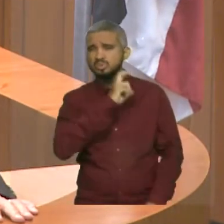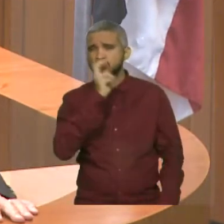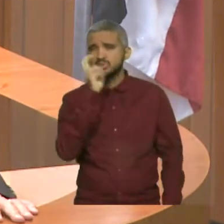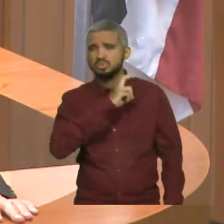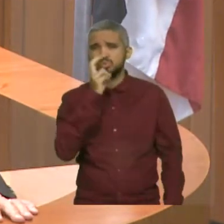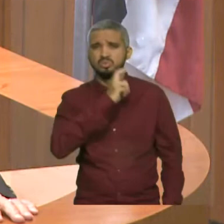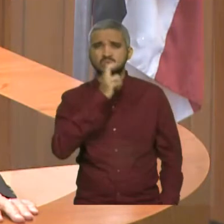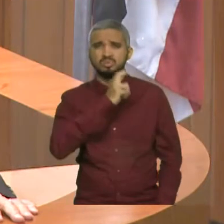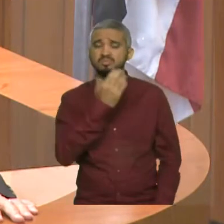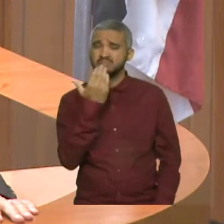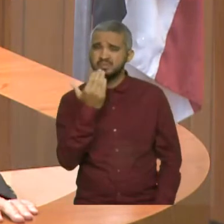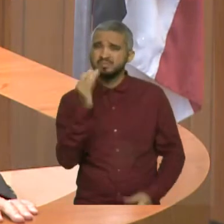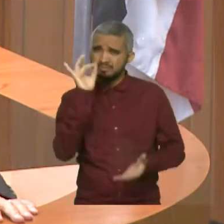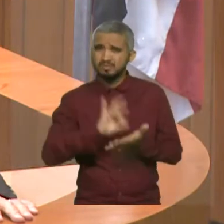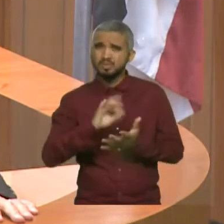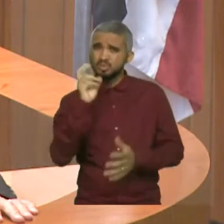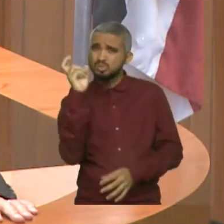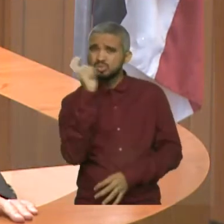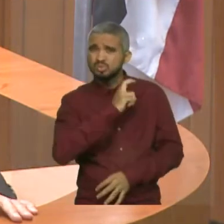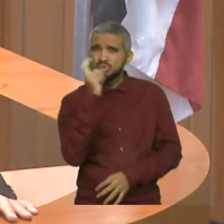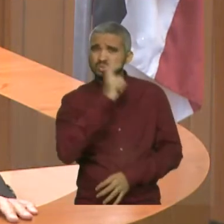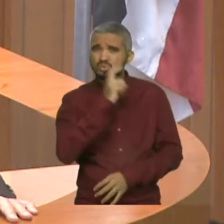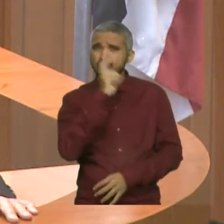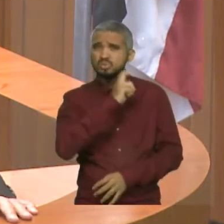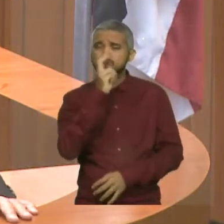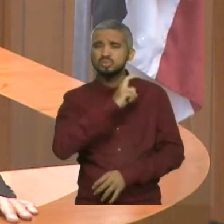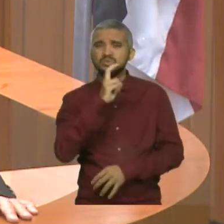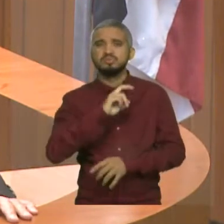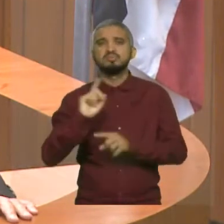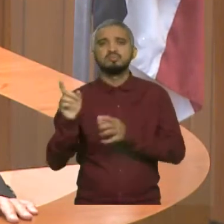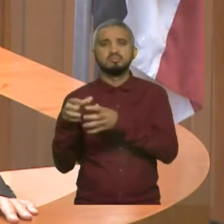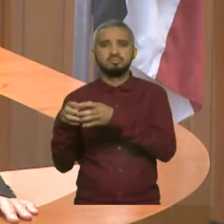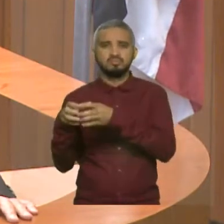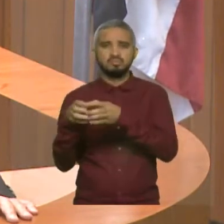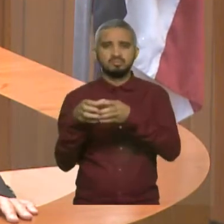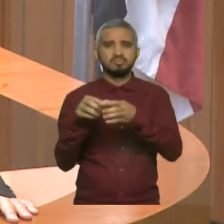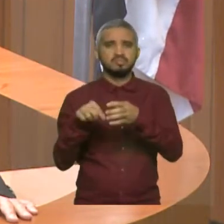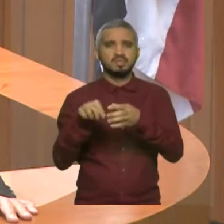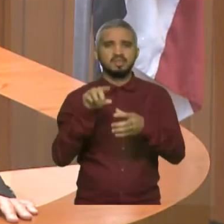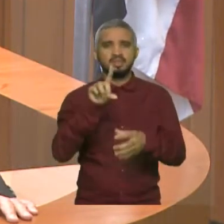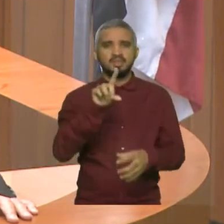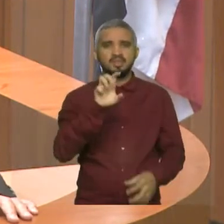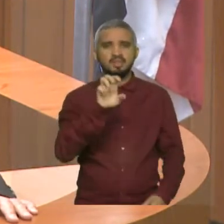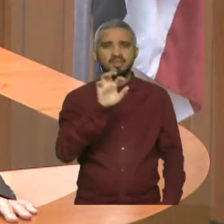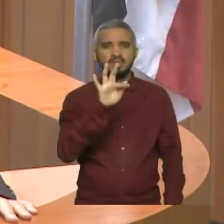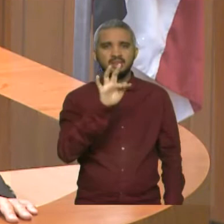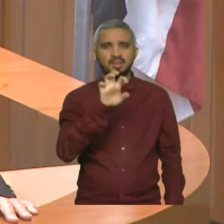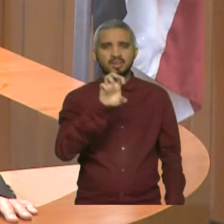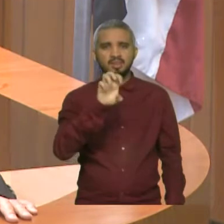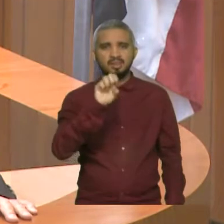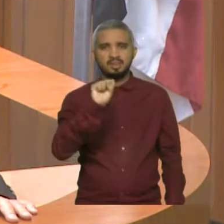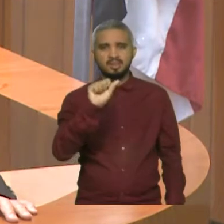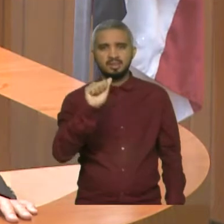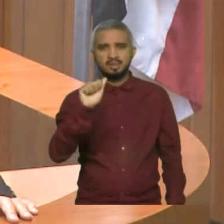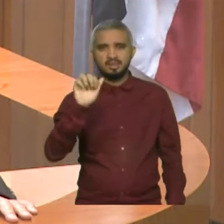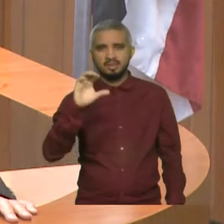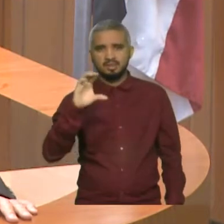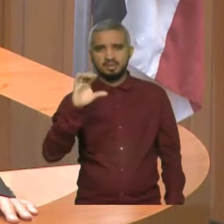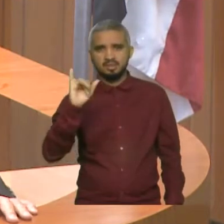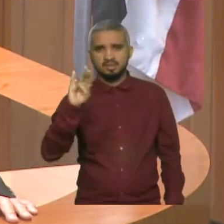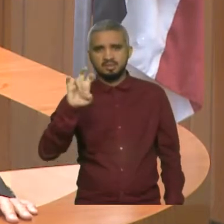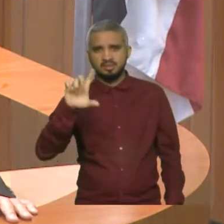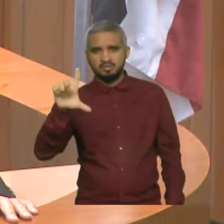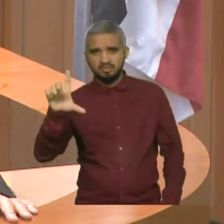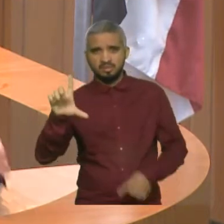de urgência, que seja enviada uma equipe da Defesa Civil do Estado do Maranhão aos municípios de Barra do Corda e